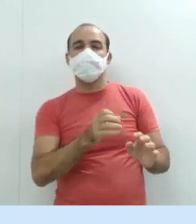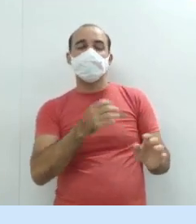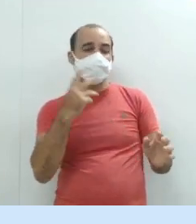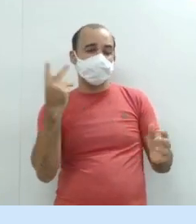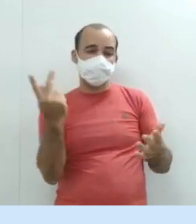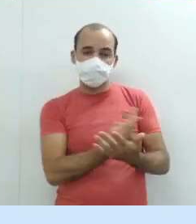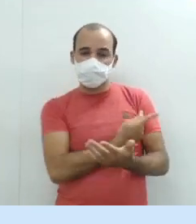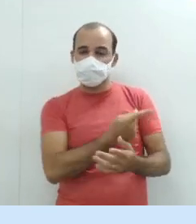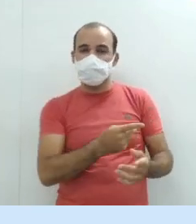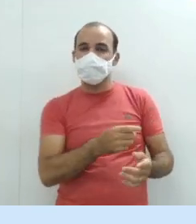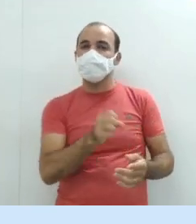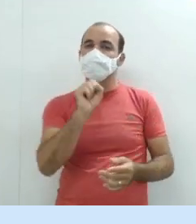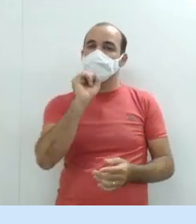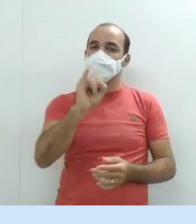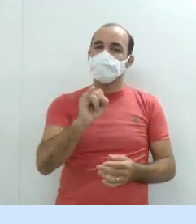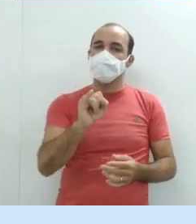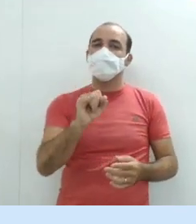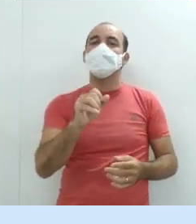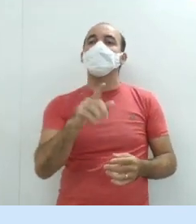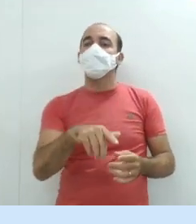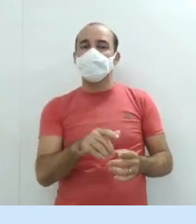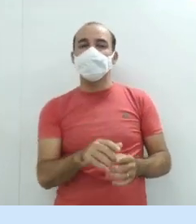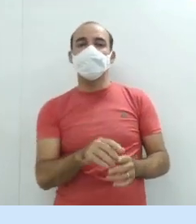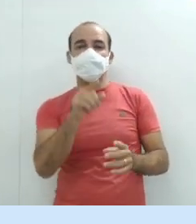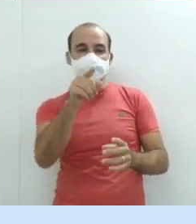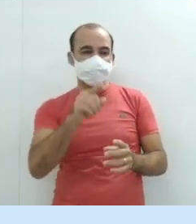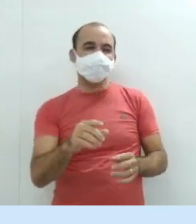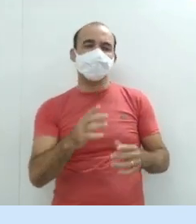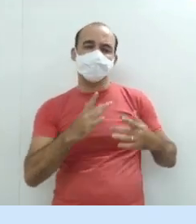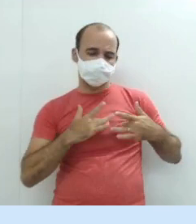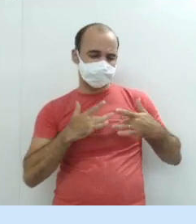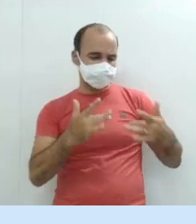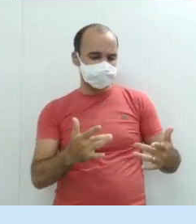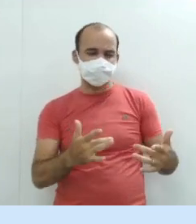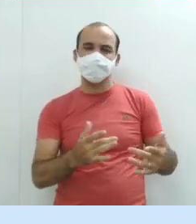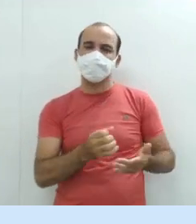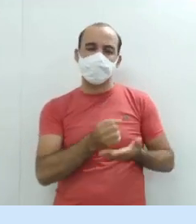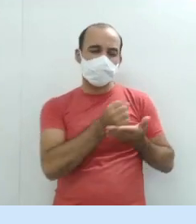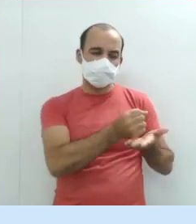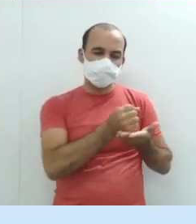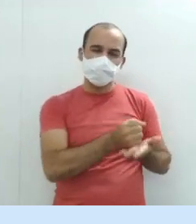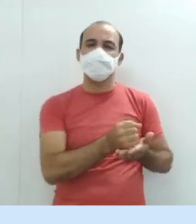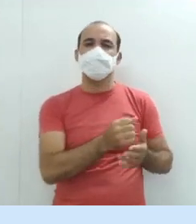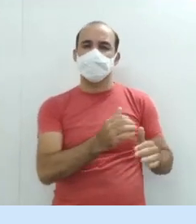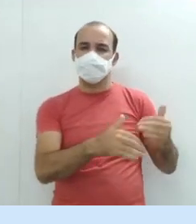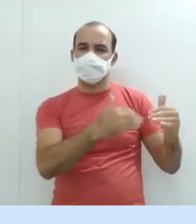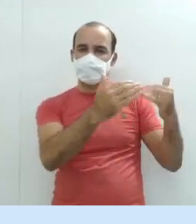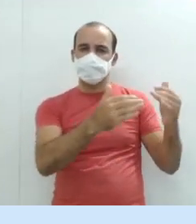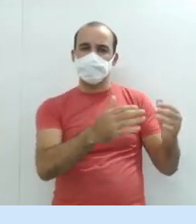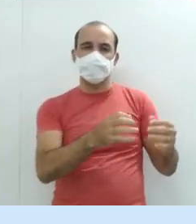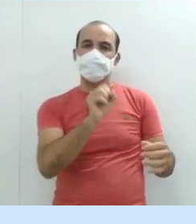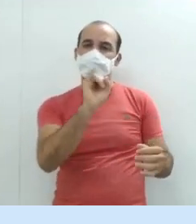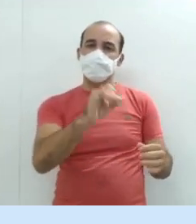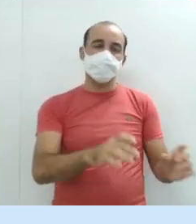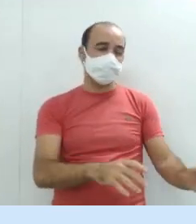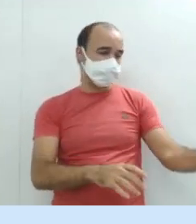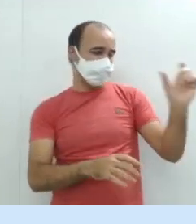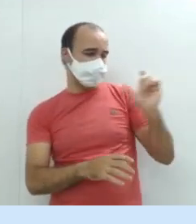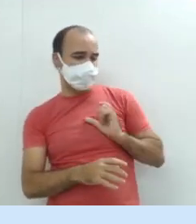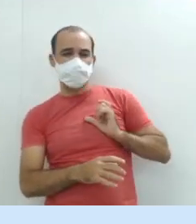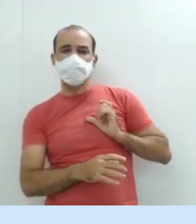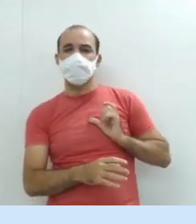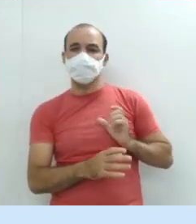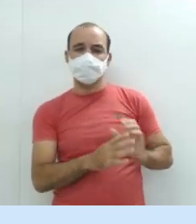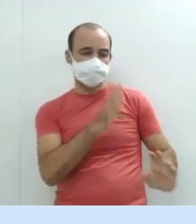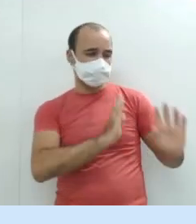faça isso em nome da misericórdia. Ou seja, ajude aquela pessoa a crescer, ajude aquela pessoa a se